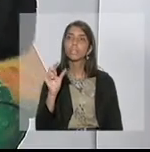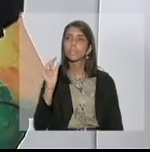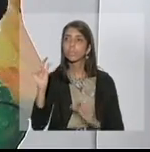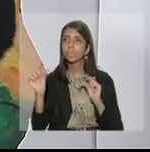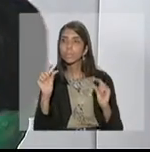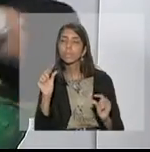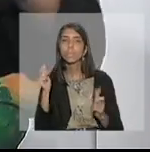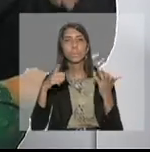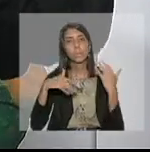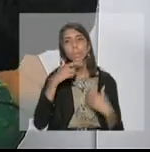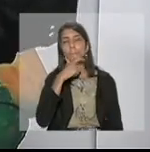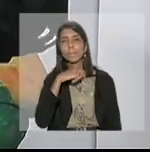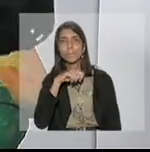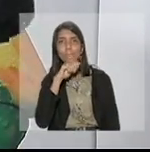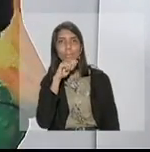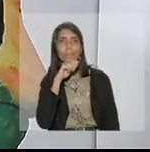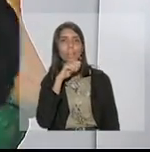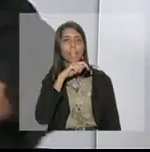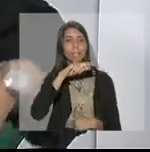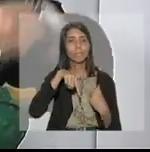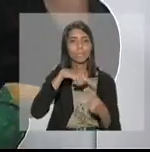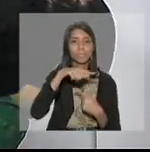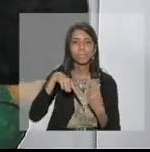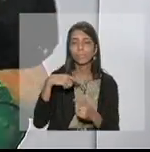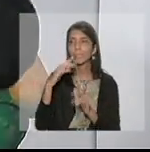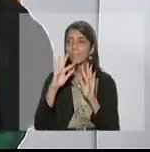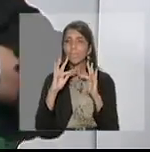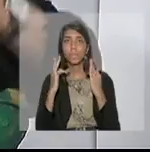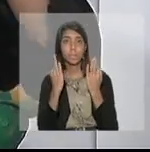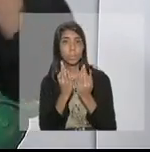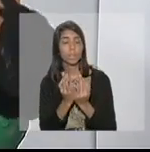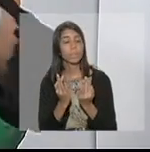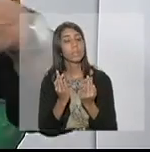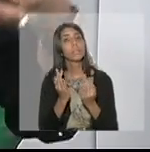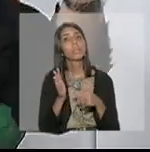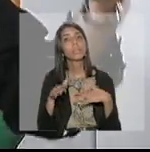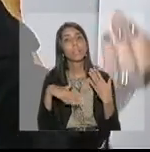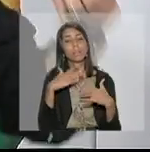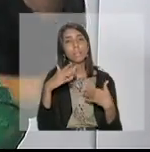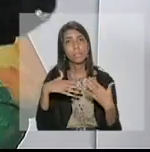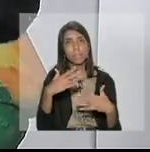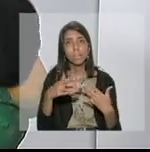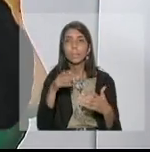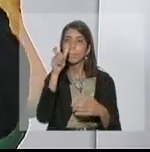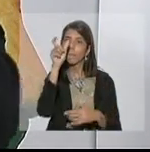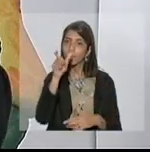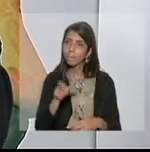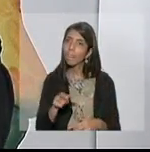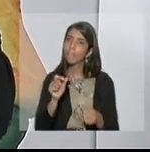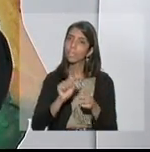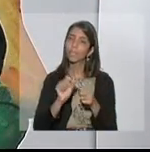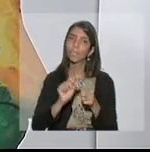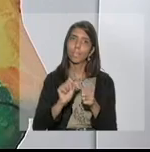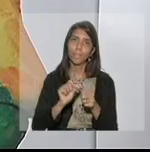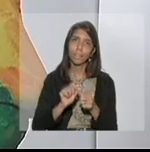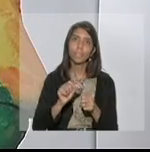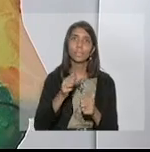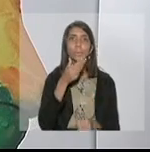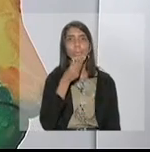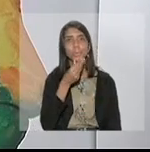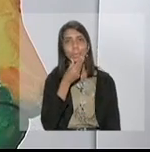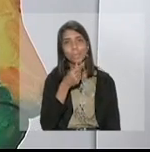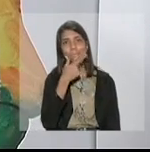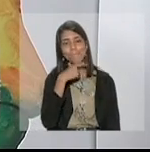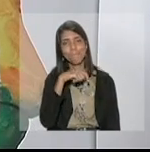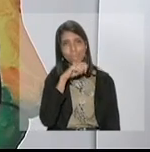um pedaço do pai, né, da relação com o pai, familiar e tal. E aí se formou o personagem